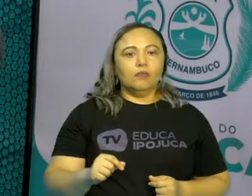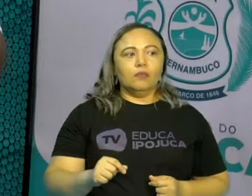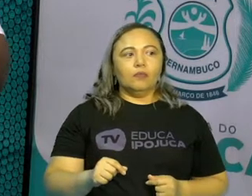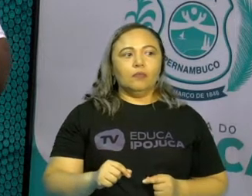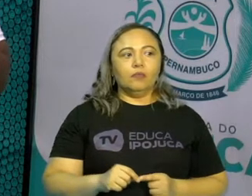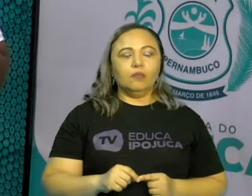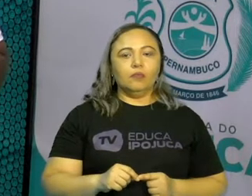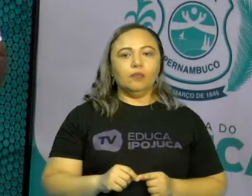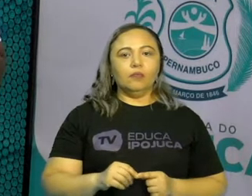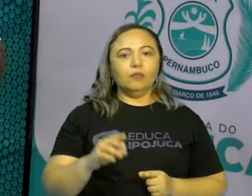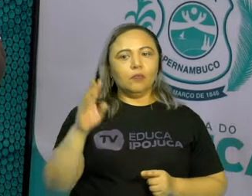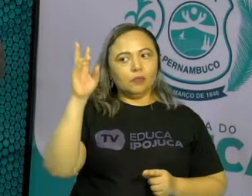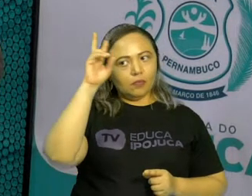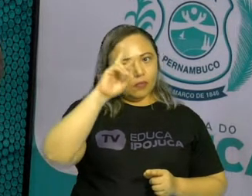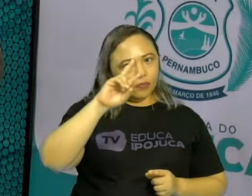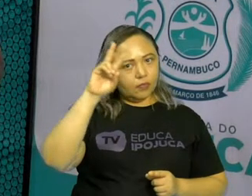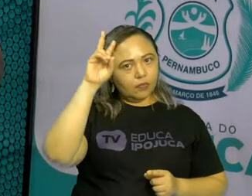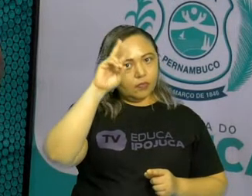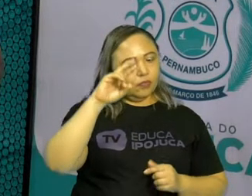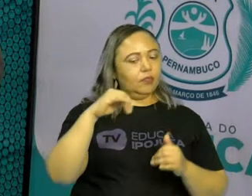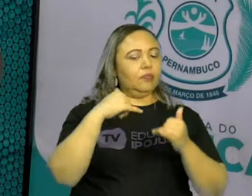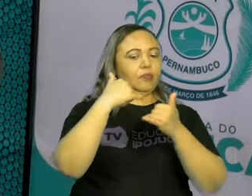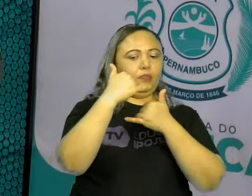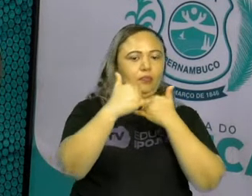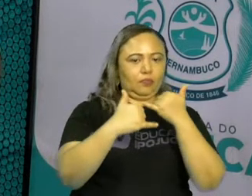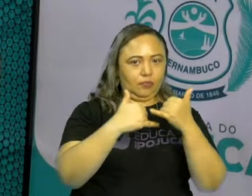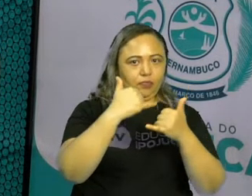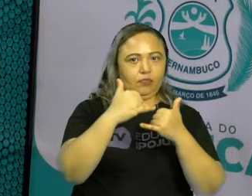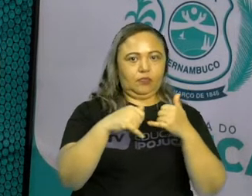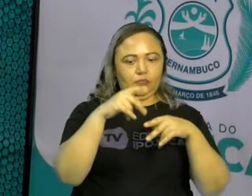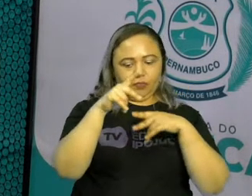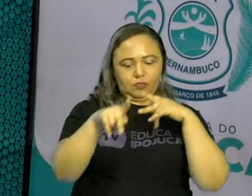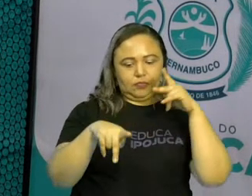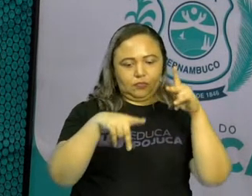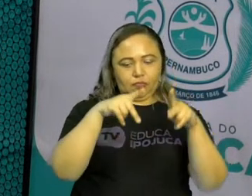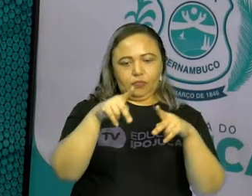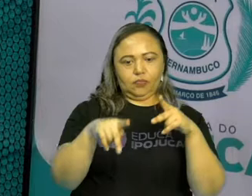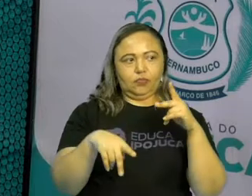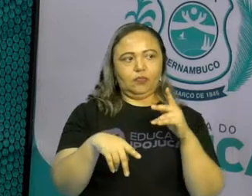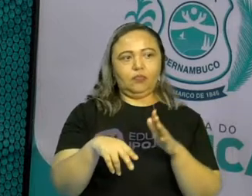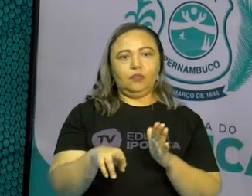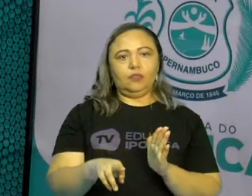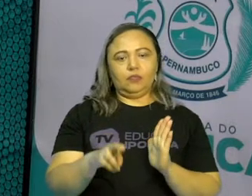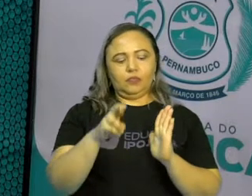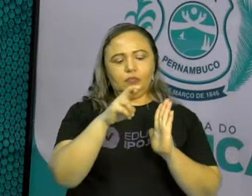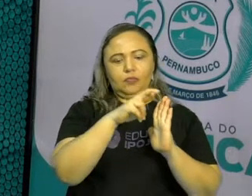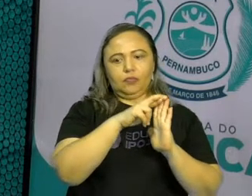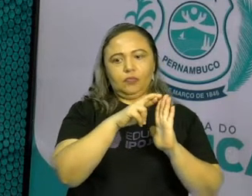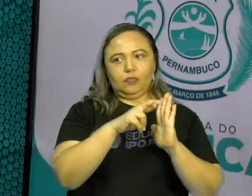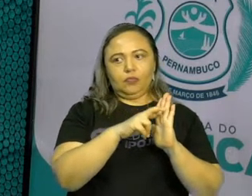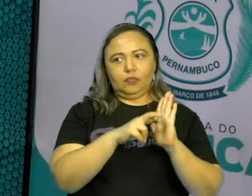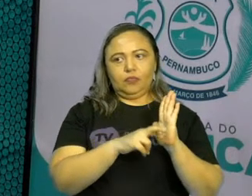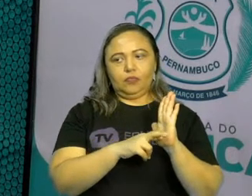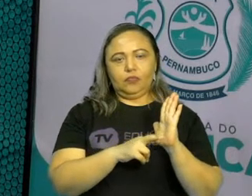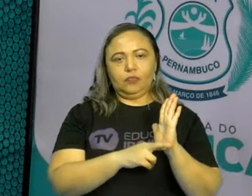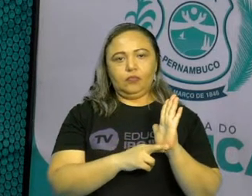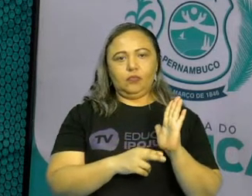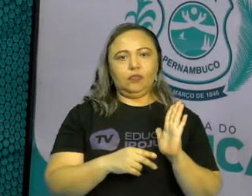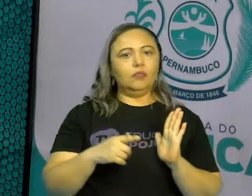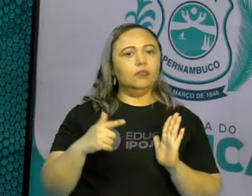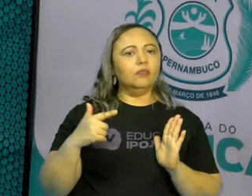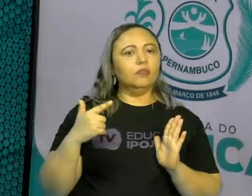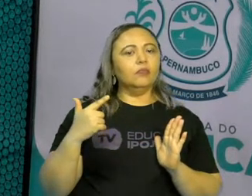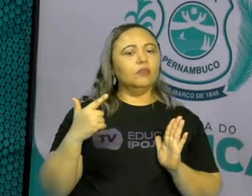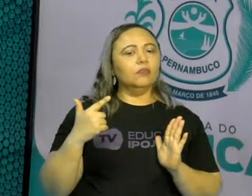É importante também lembrar que nas brincadeiras populares não existem regras, ou seja, elas vão